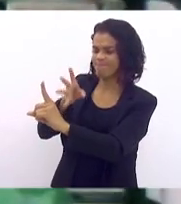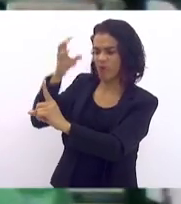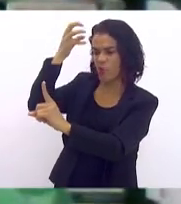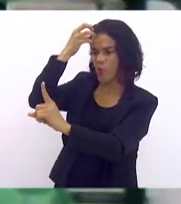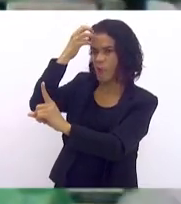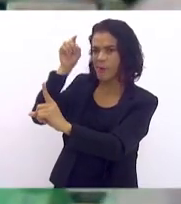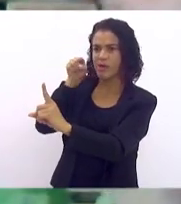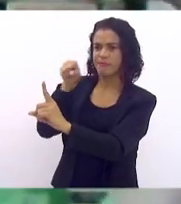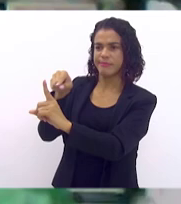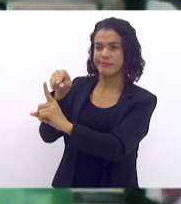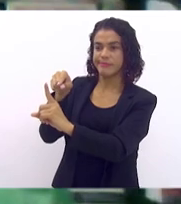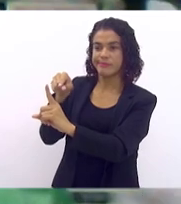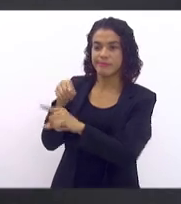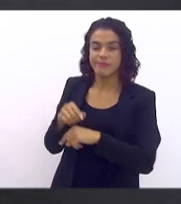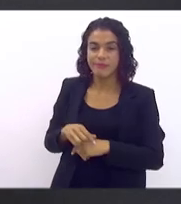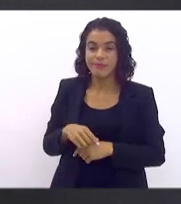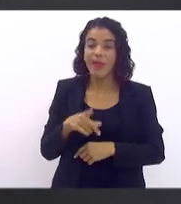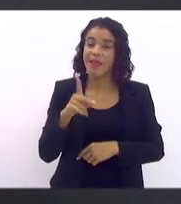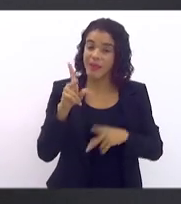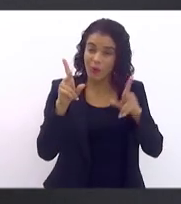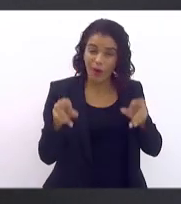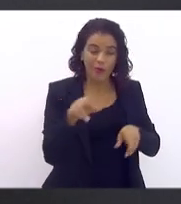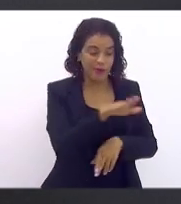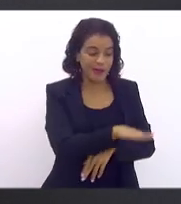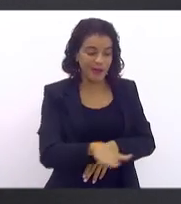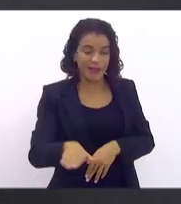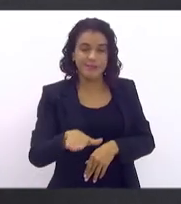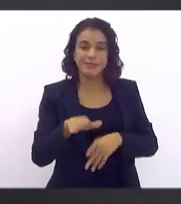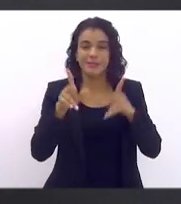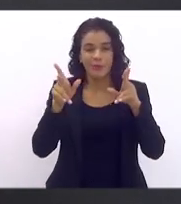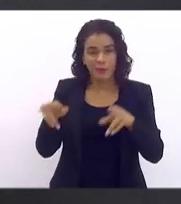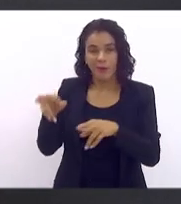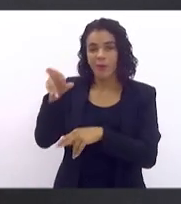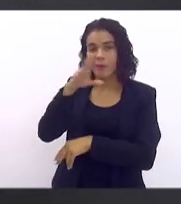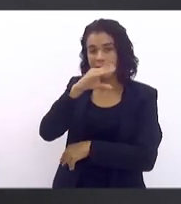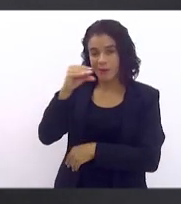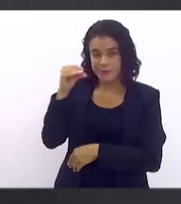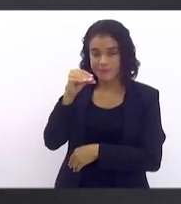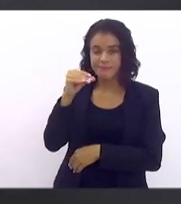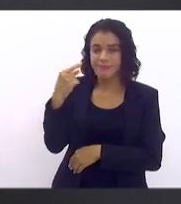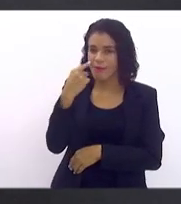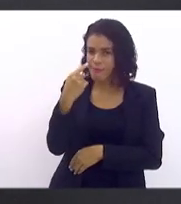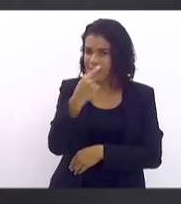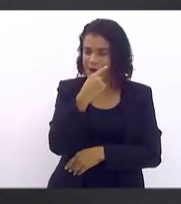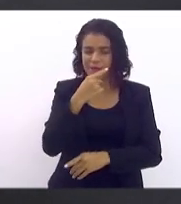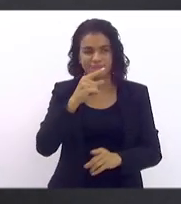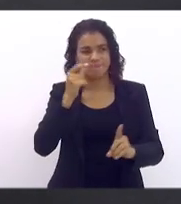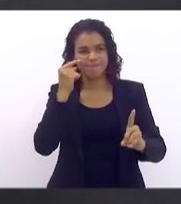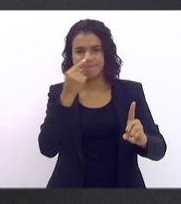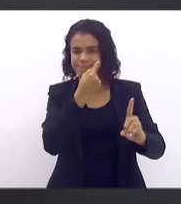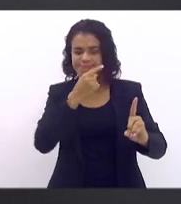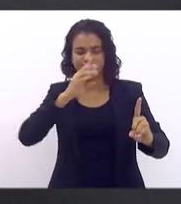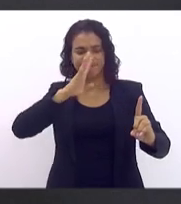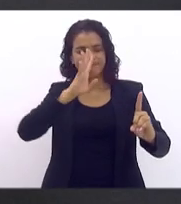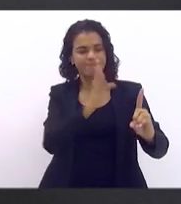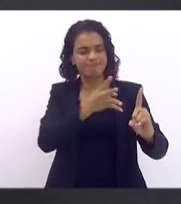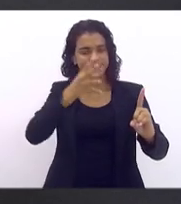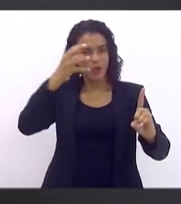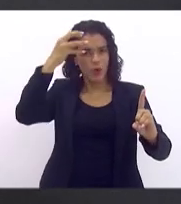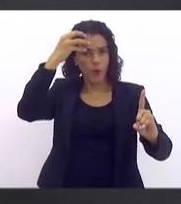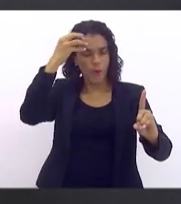acaba ocorrendo muitas vezes para a criança, para o adolescente. É o olhar de fato da culpa da vítima e